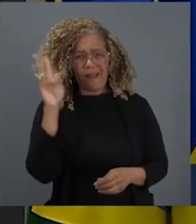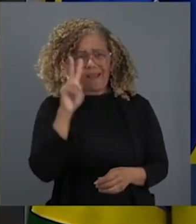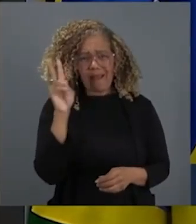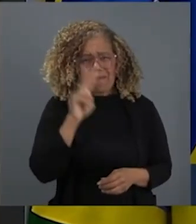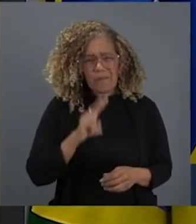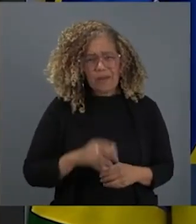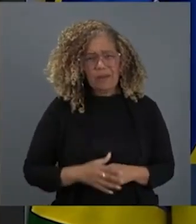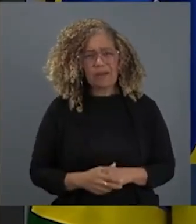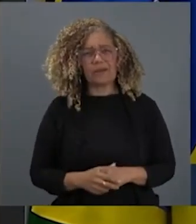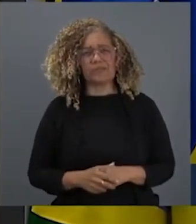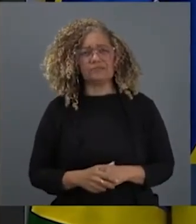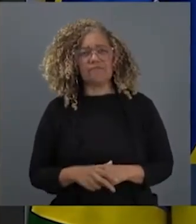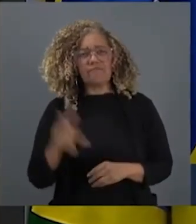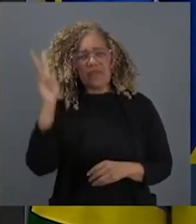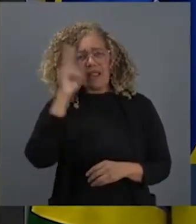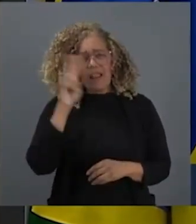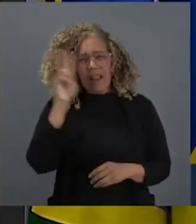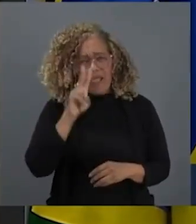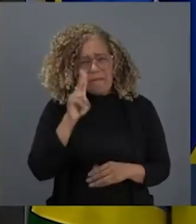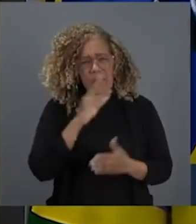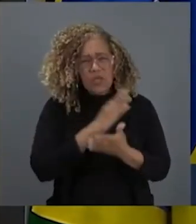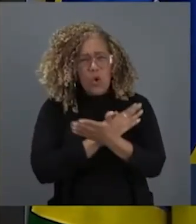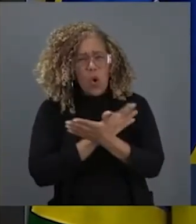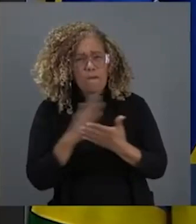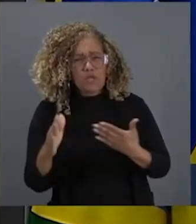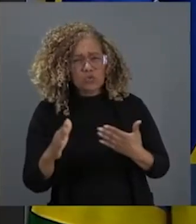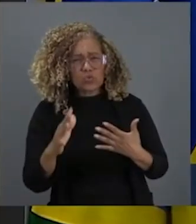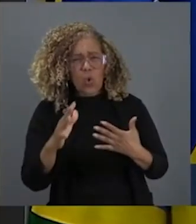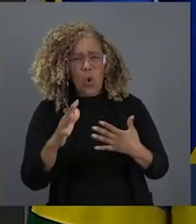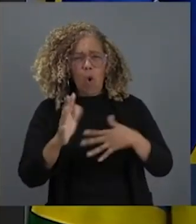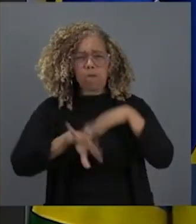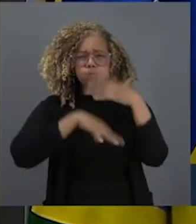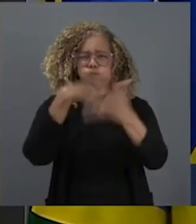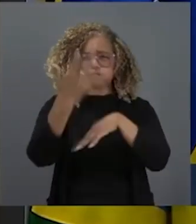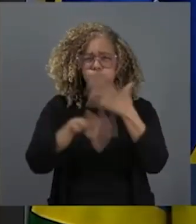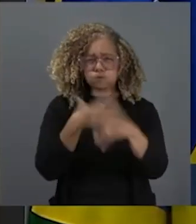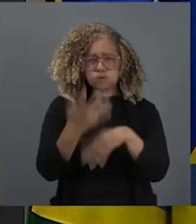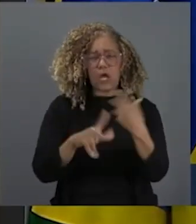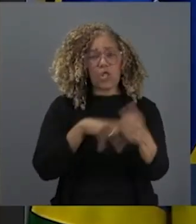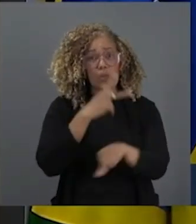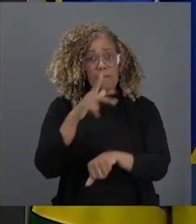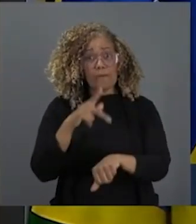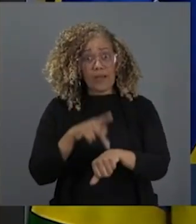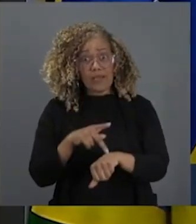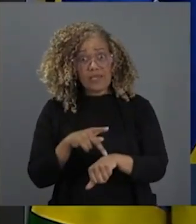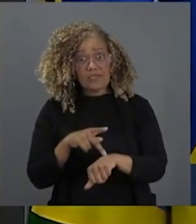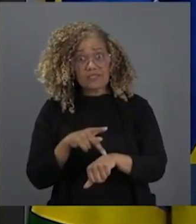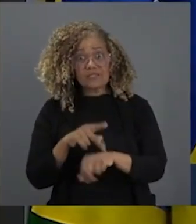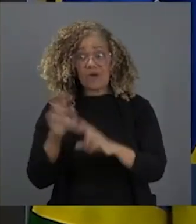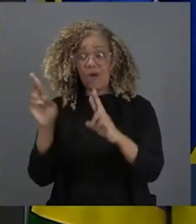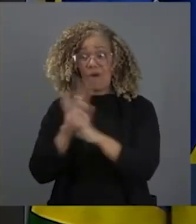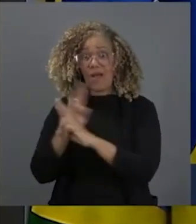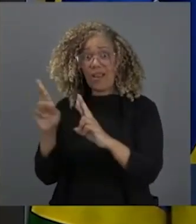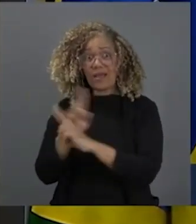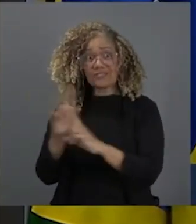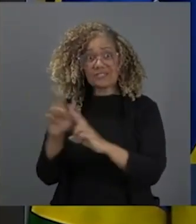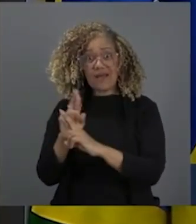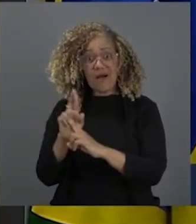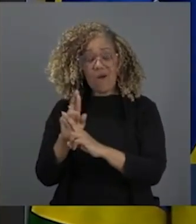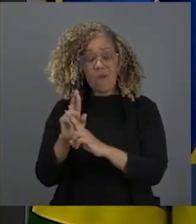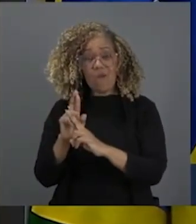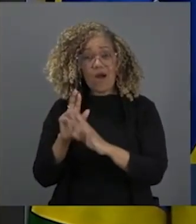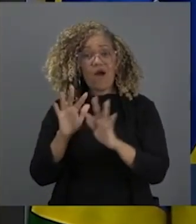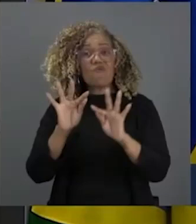pai lembra como é que começou essa Zorra todo no país com relação ao inquérito do fim do